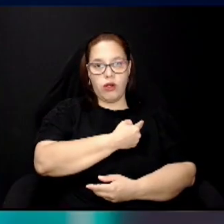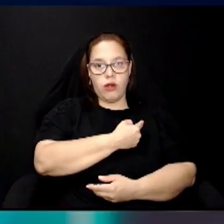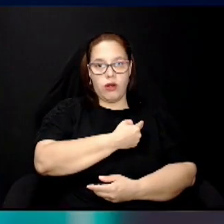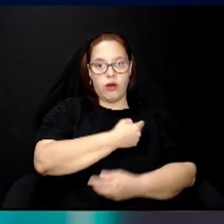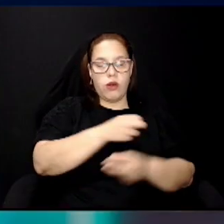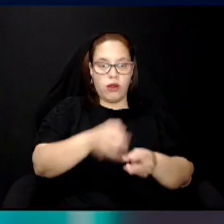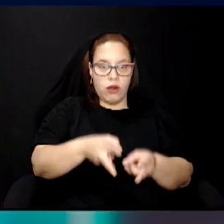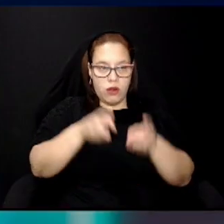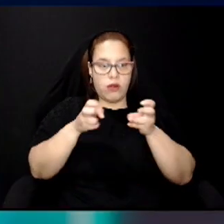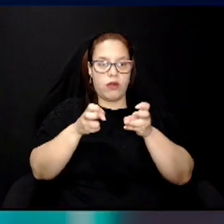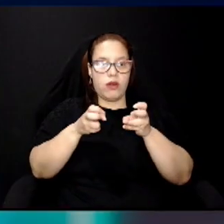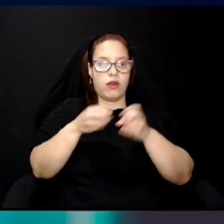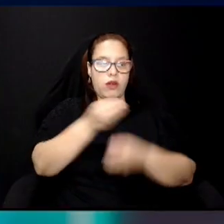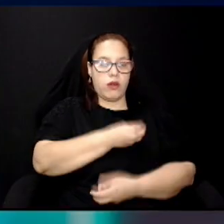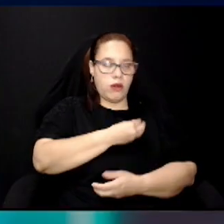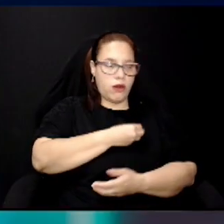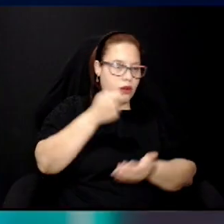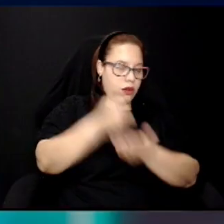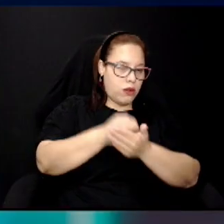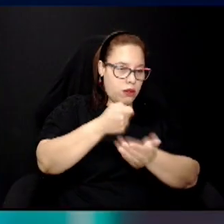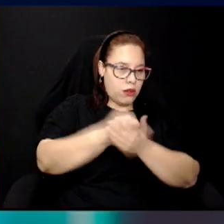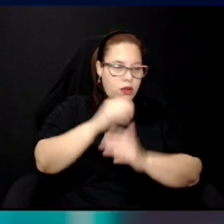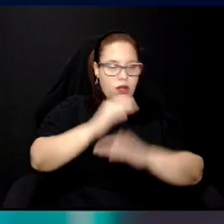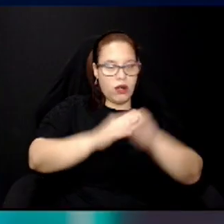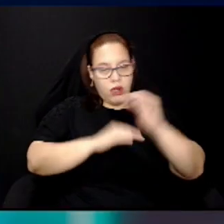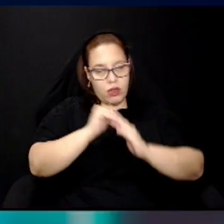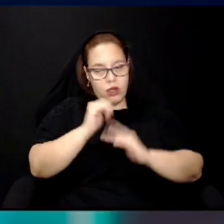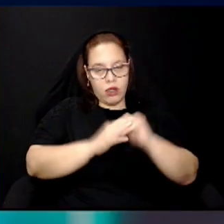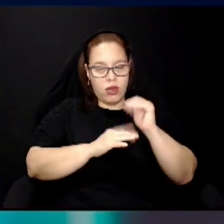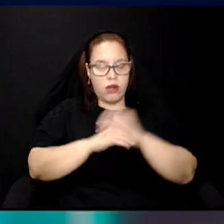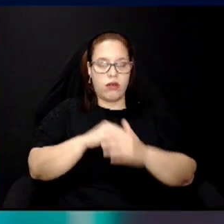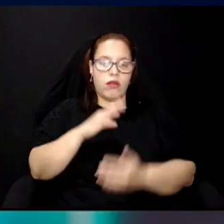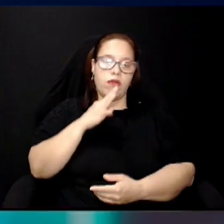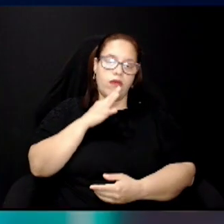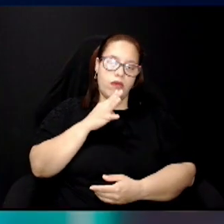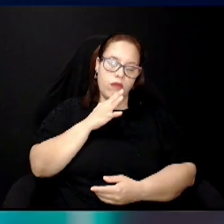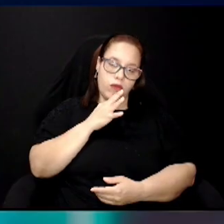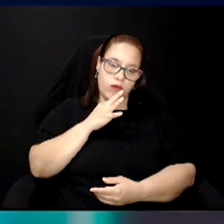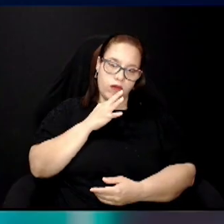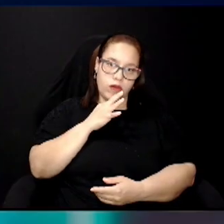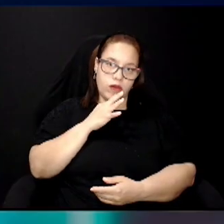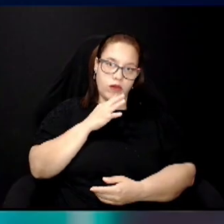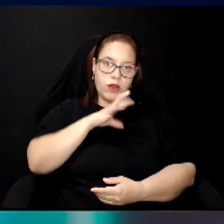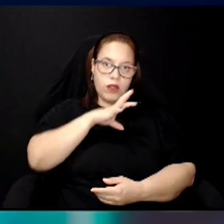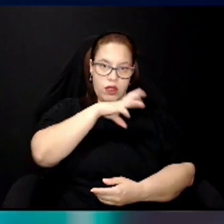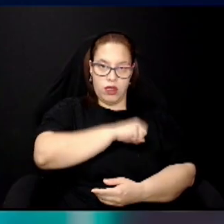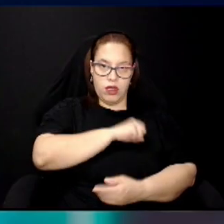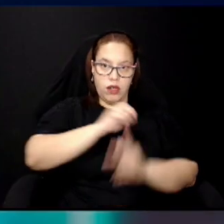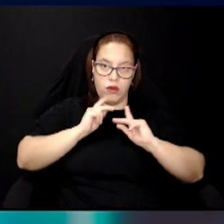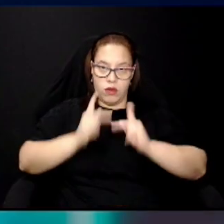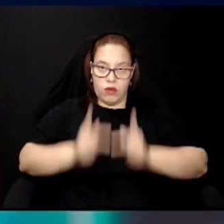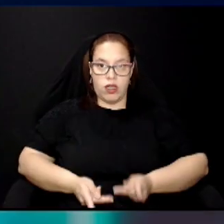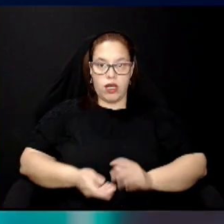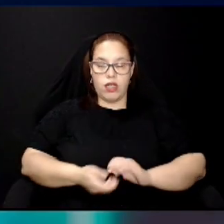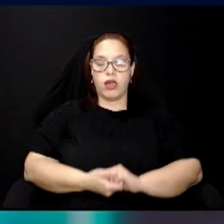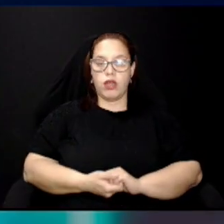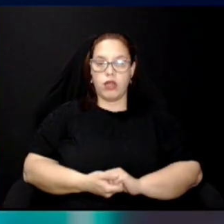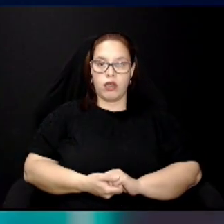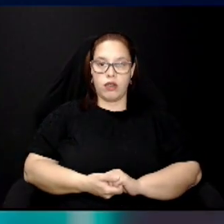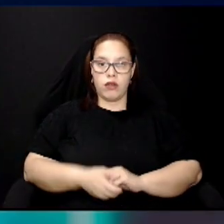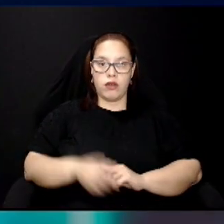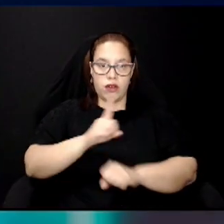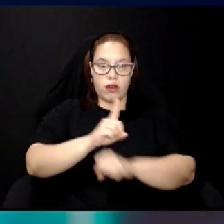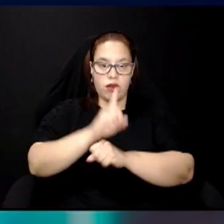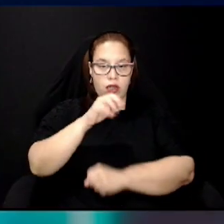Reconhecimento de uma vida dedicada ao serviço, ao conhecimento e ao amor pela humanidade. Dr. Antônio